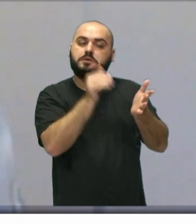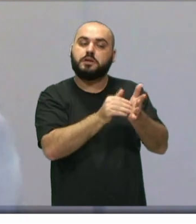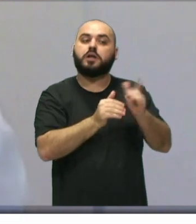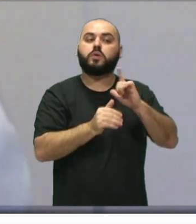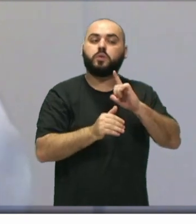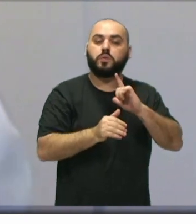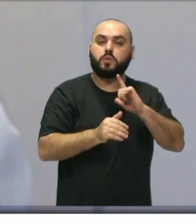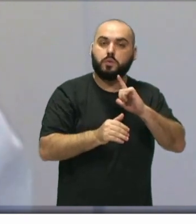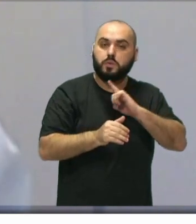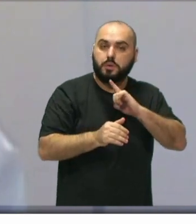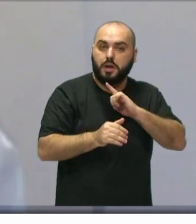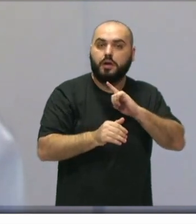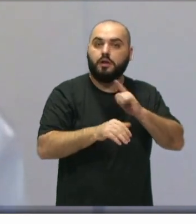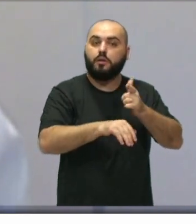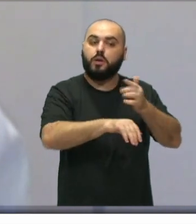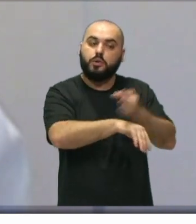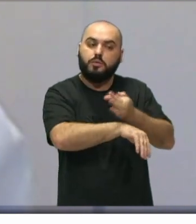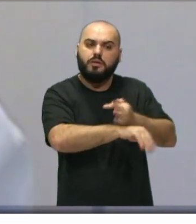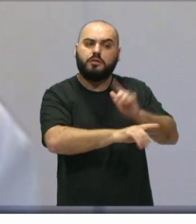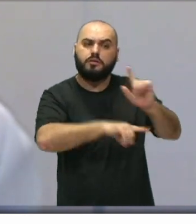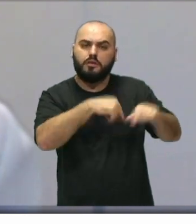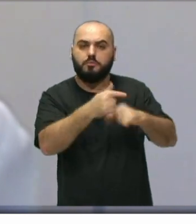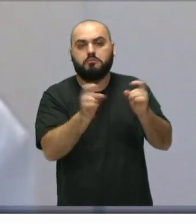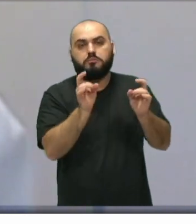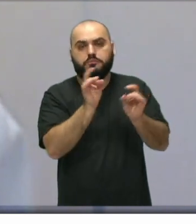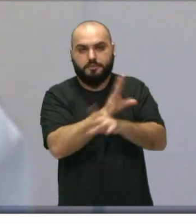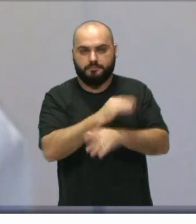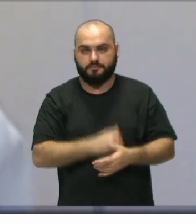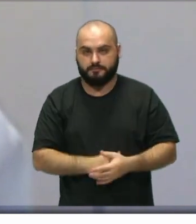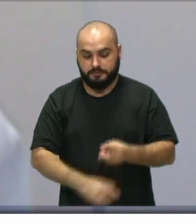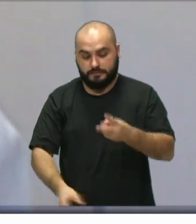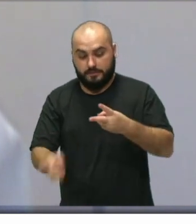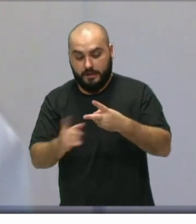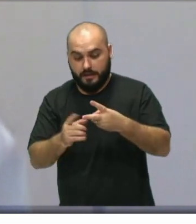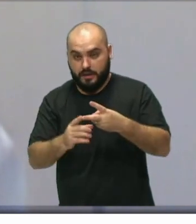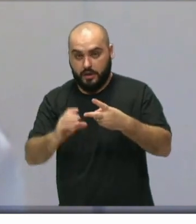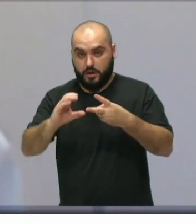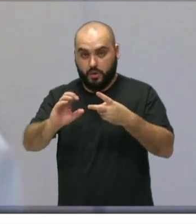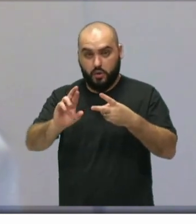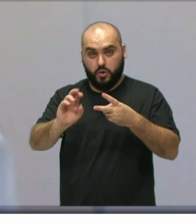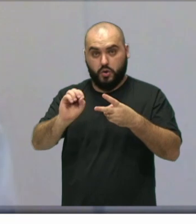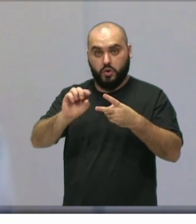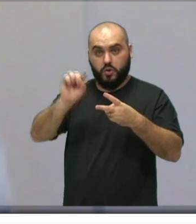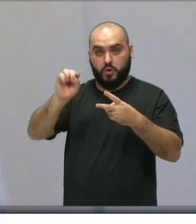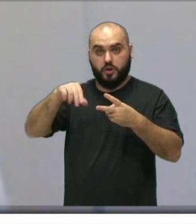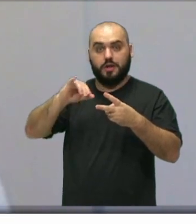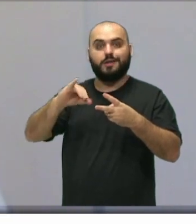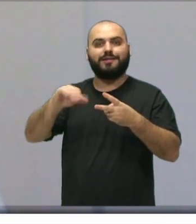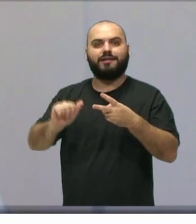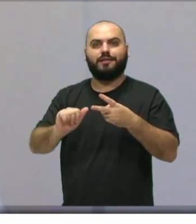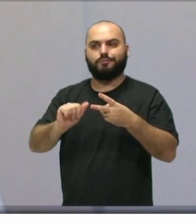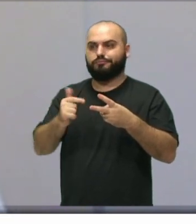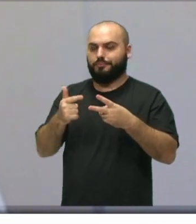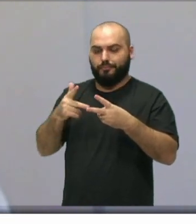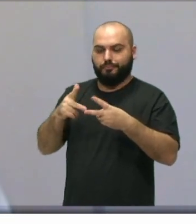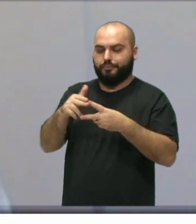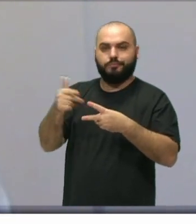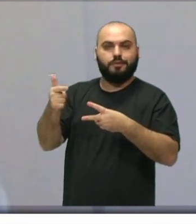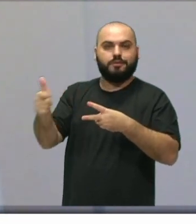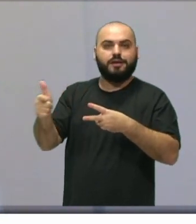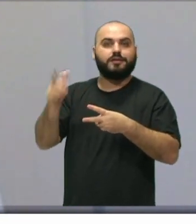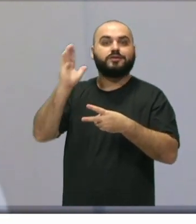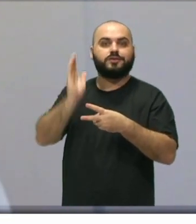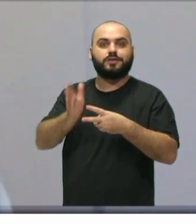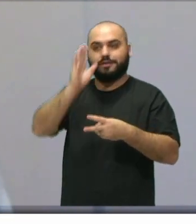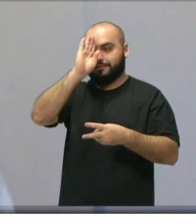dor vai cessar. A dor crônica, por si só, ela é a doença, porque eu não tenho percepção, eu